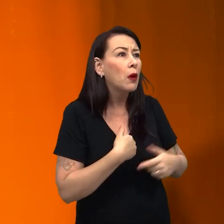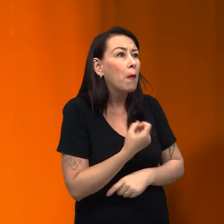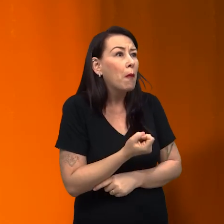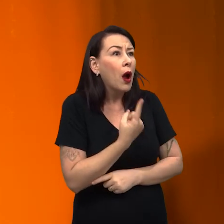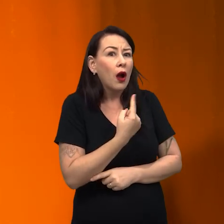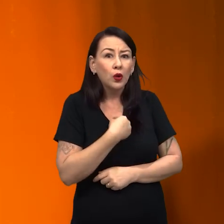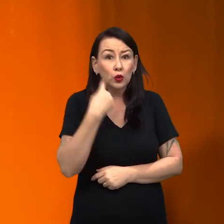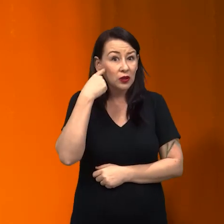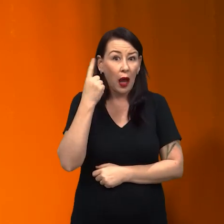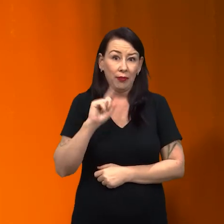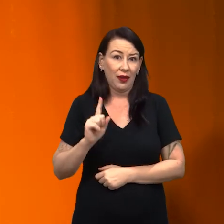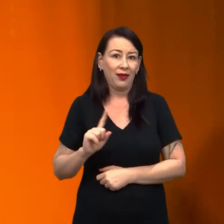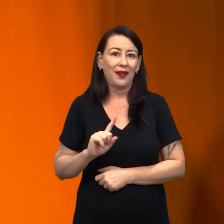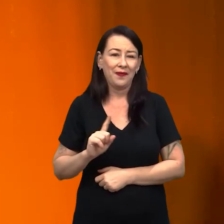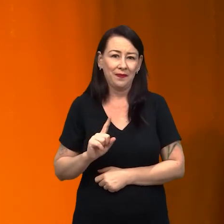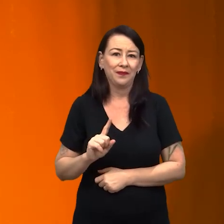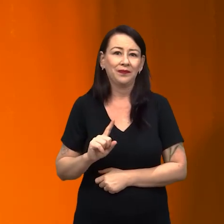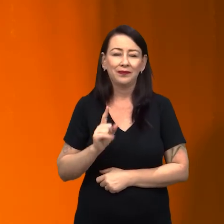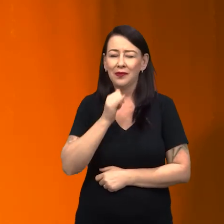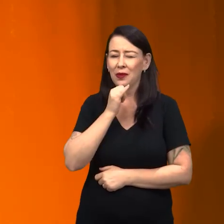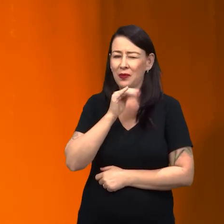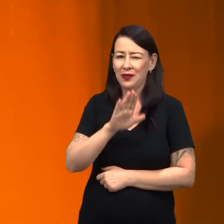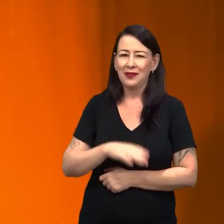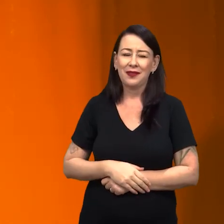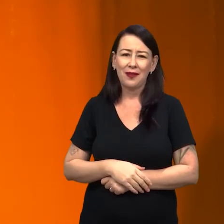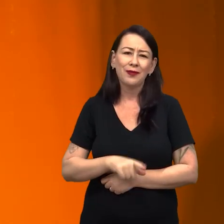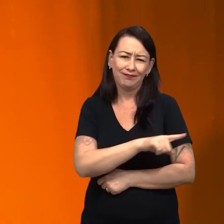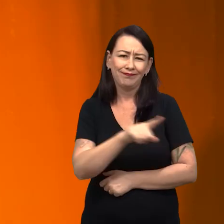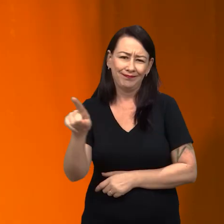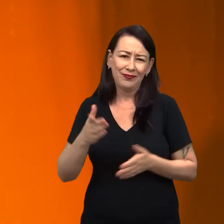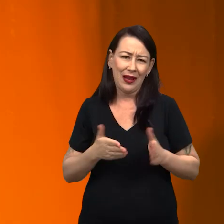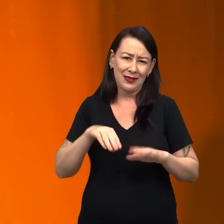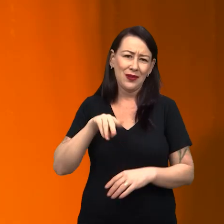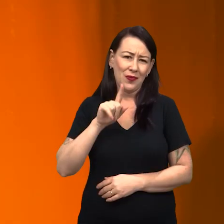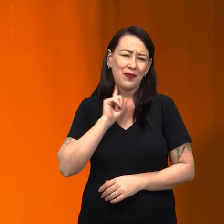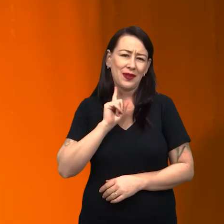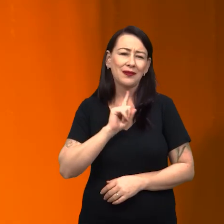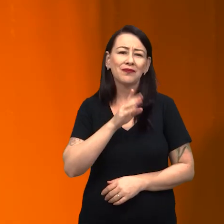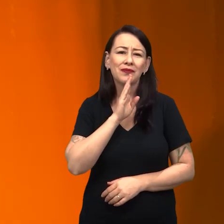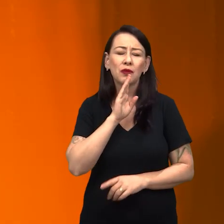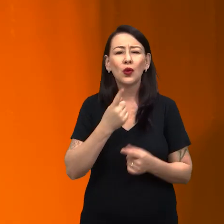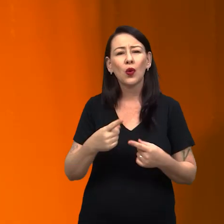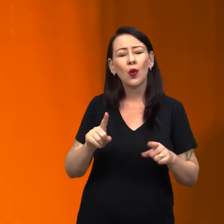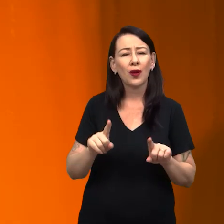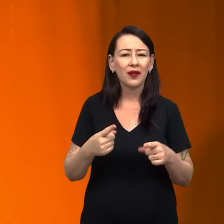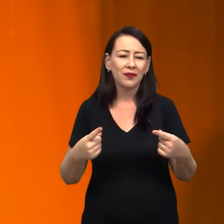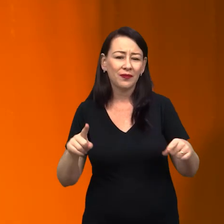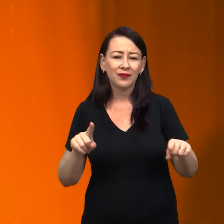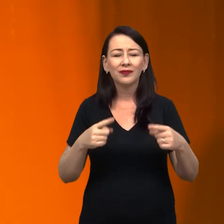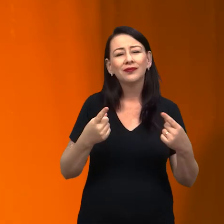coisas que eu não sabia. Por exemplo, vocês que são mineiros aqui vão saber dessa.